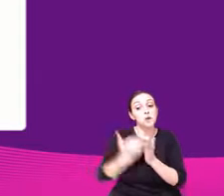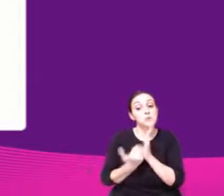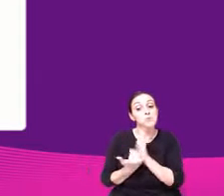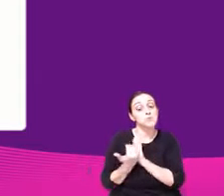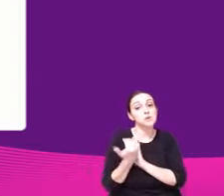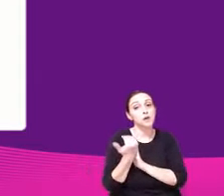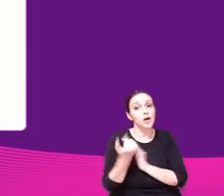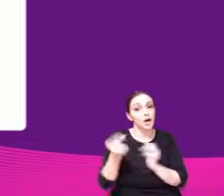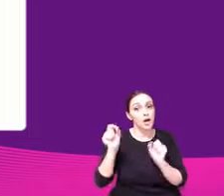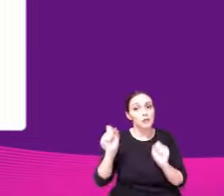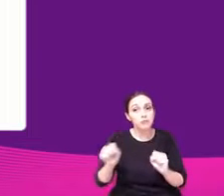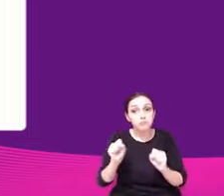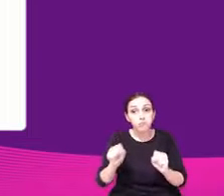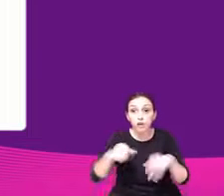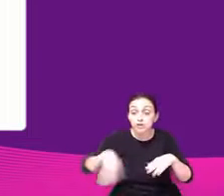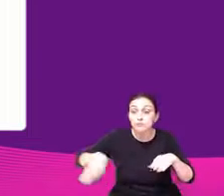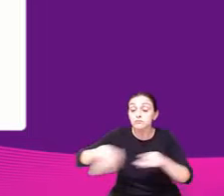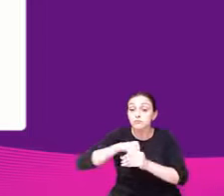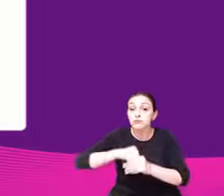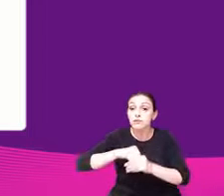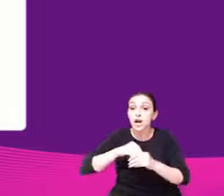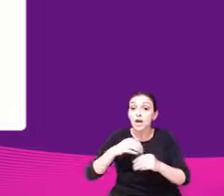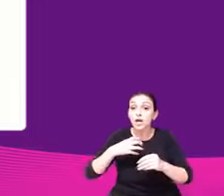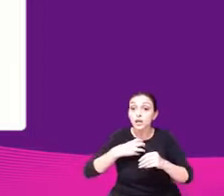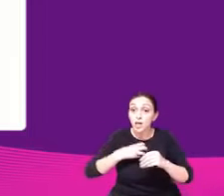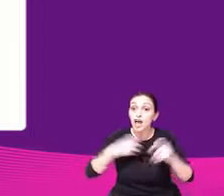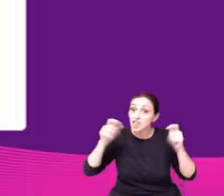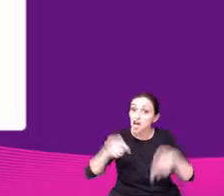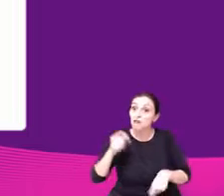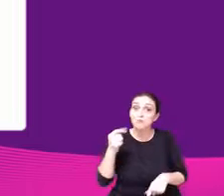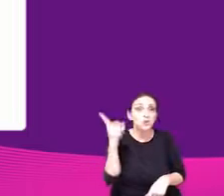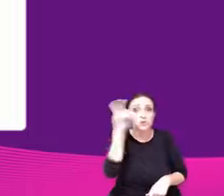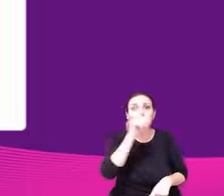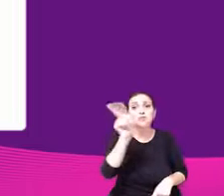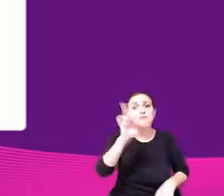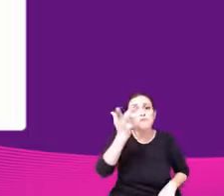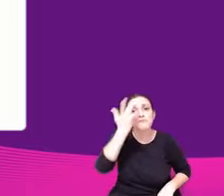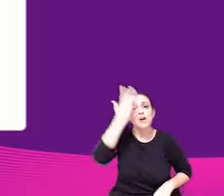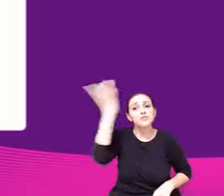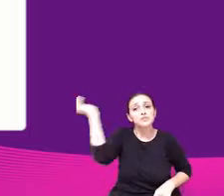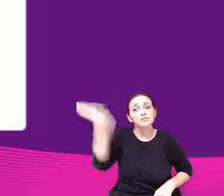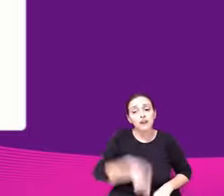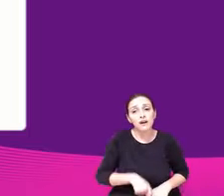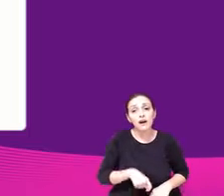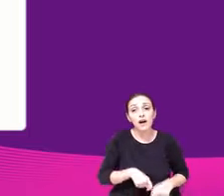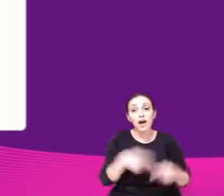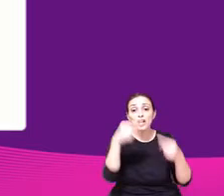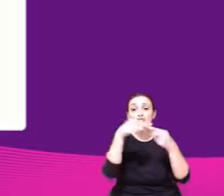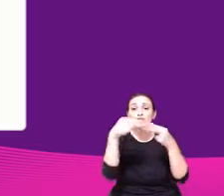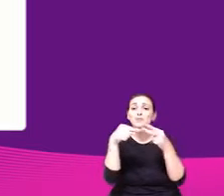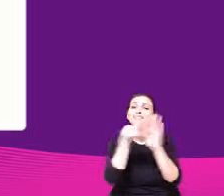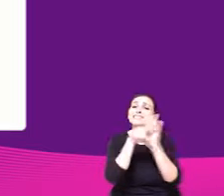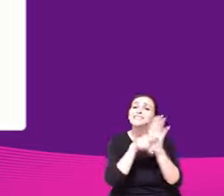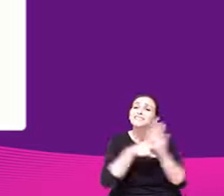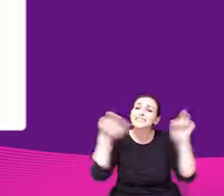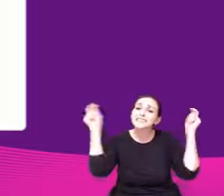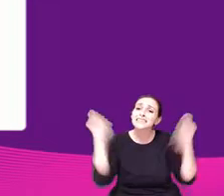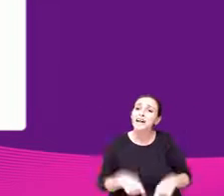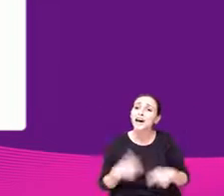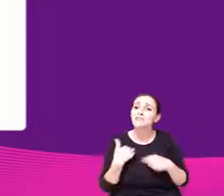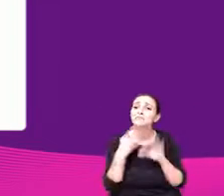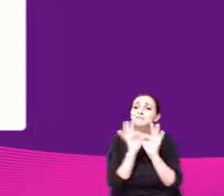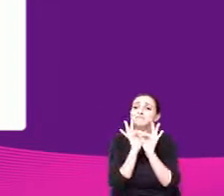ser implementada de forma relativamente fácil, né? Ou seja, nós estamos falando de 2 exames que seriam usados hoje